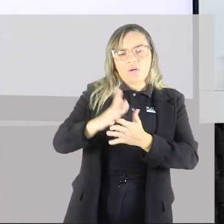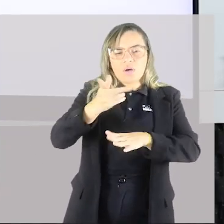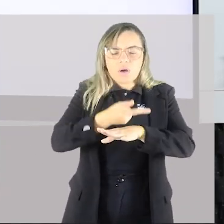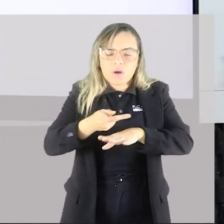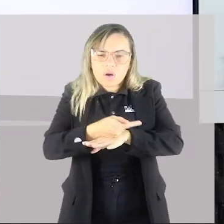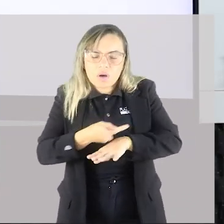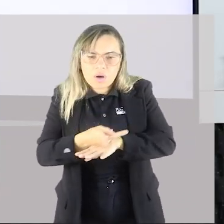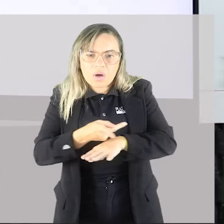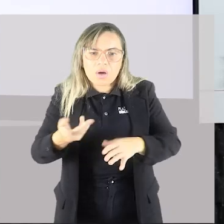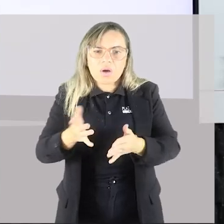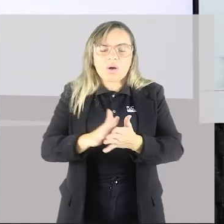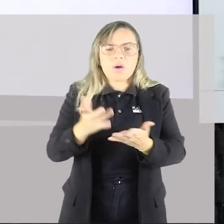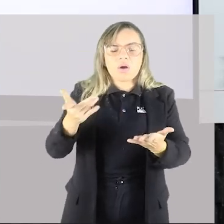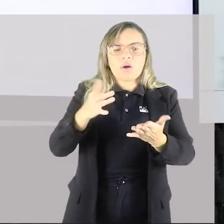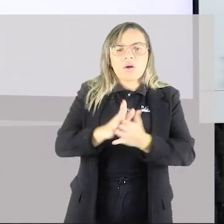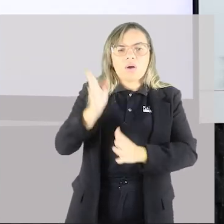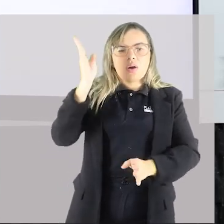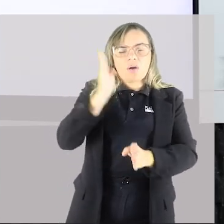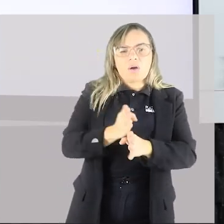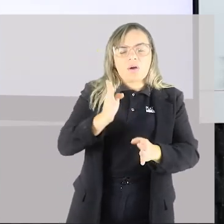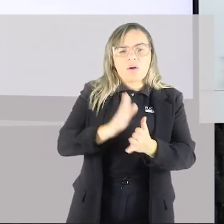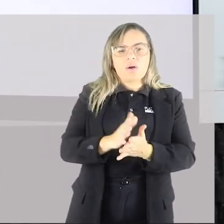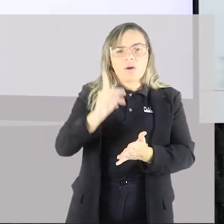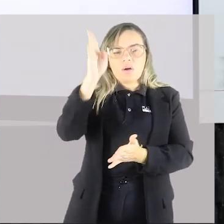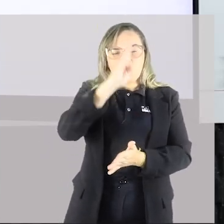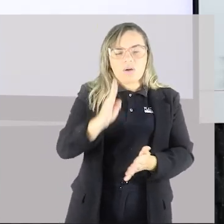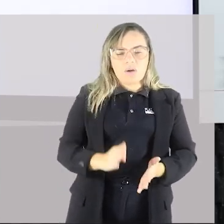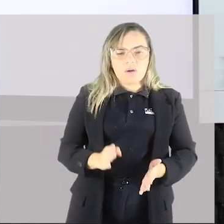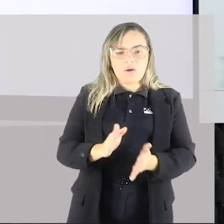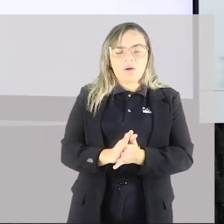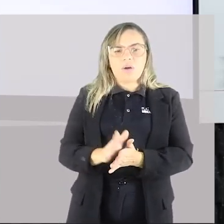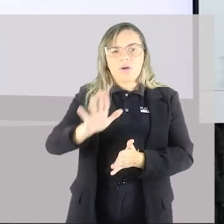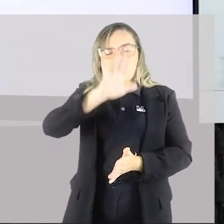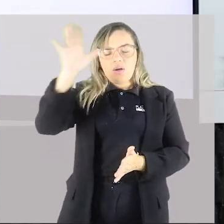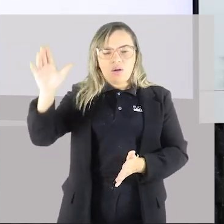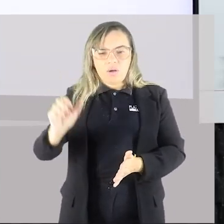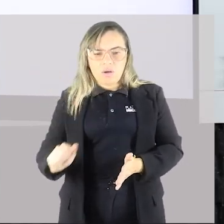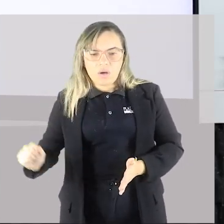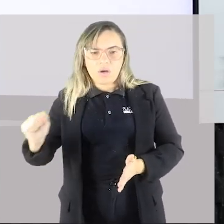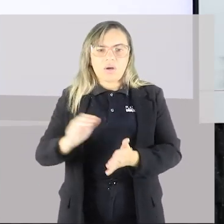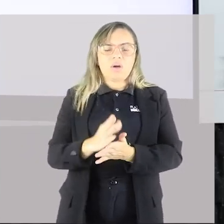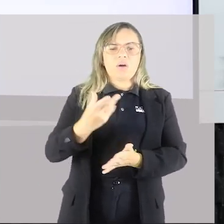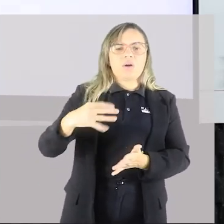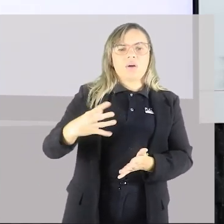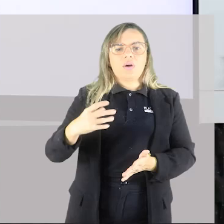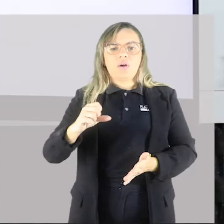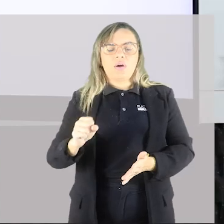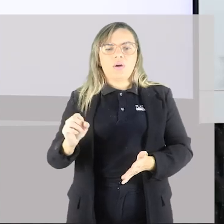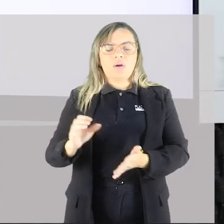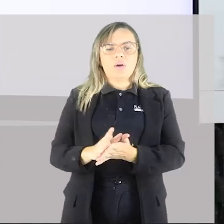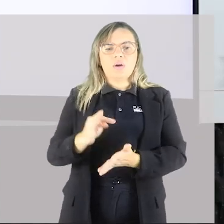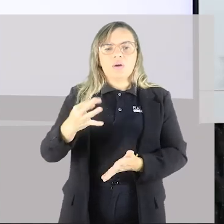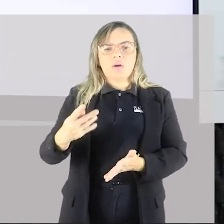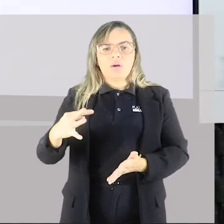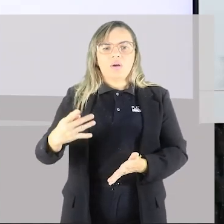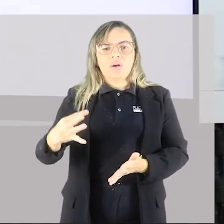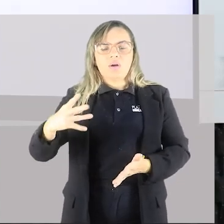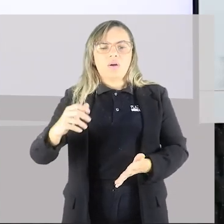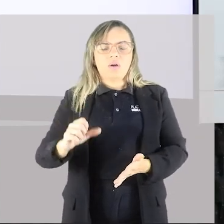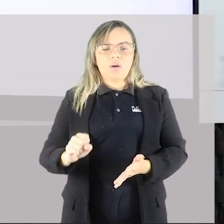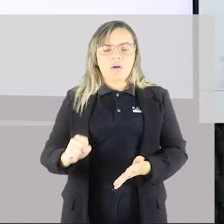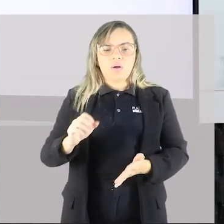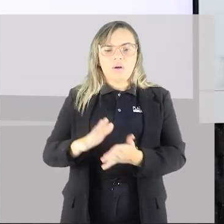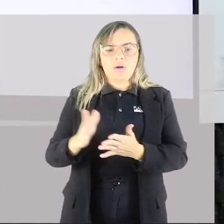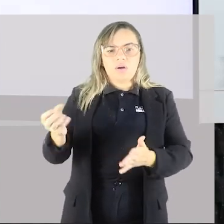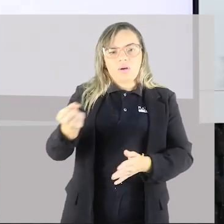descobrindo no Brasil. Portugal contorna a África, o Cabo das Tormentas, chega até ali a famosa condição